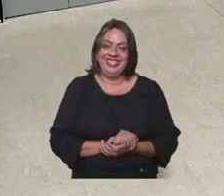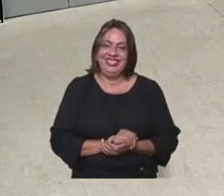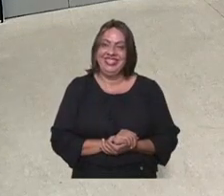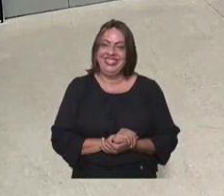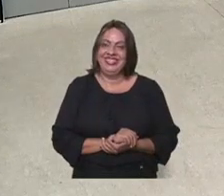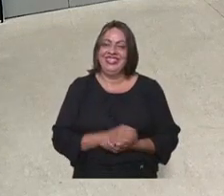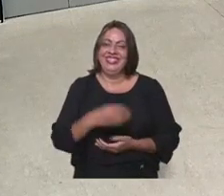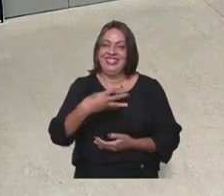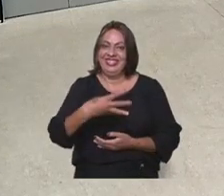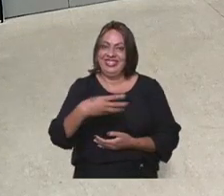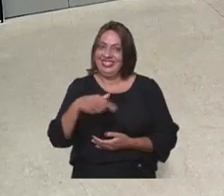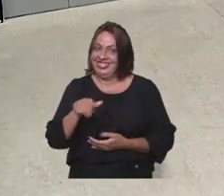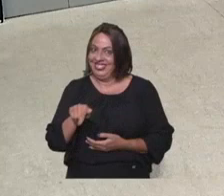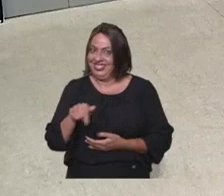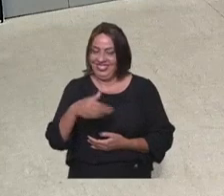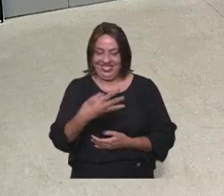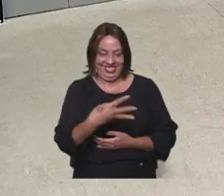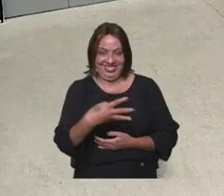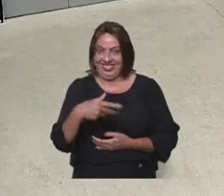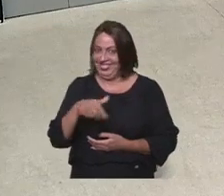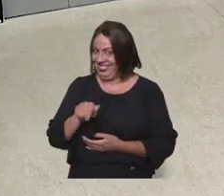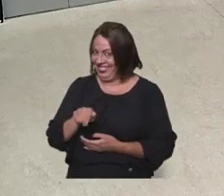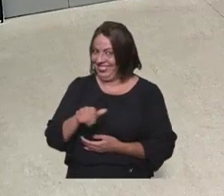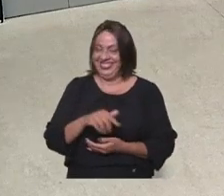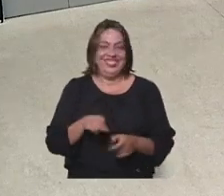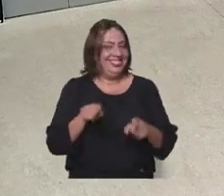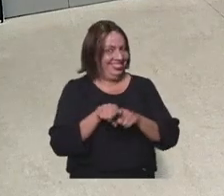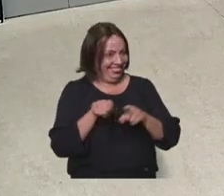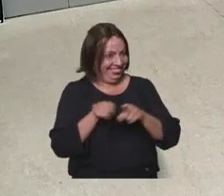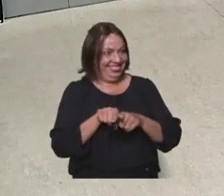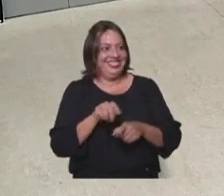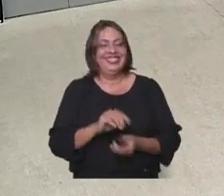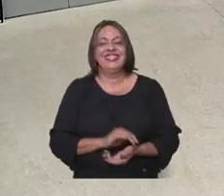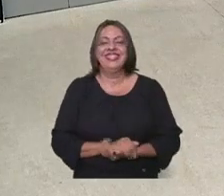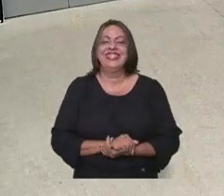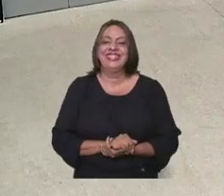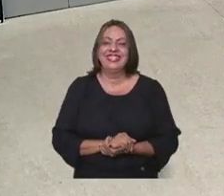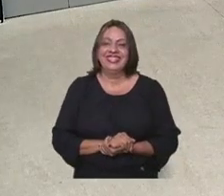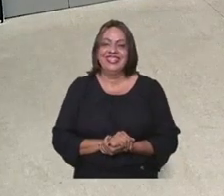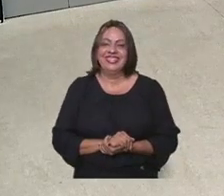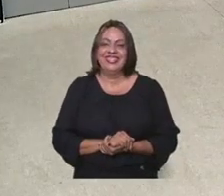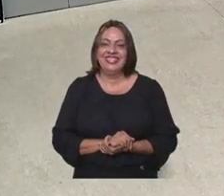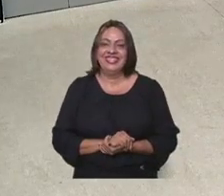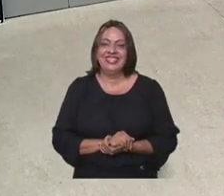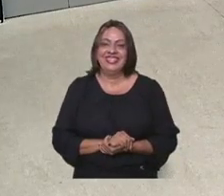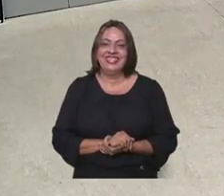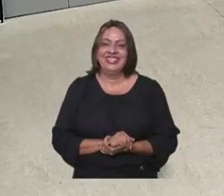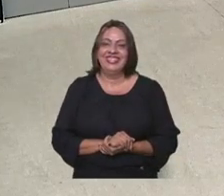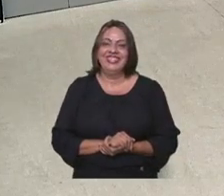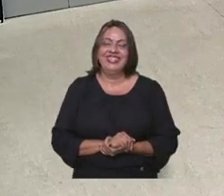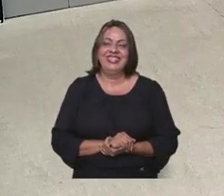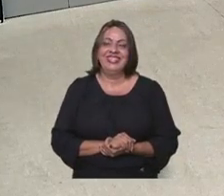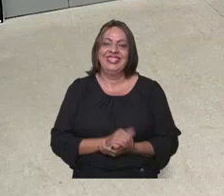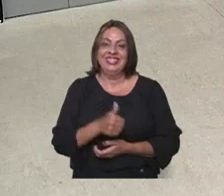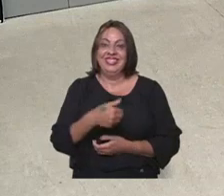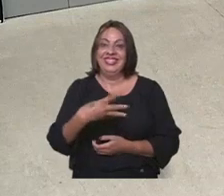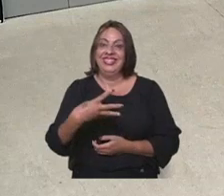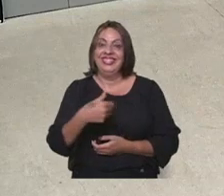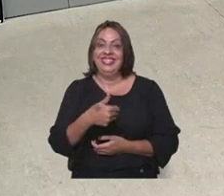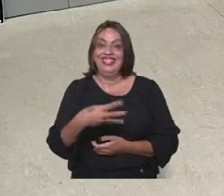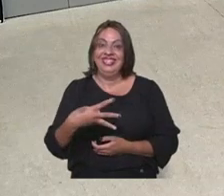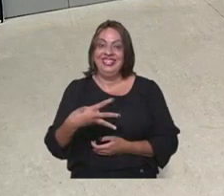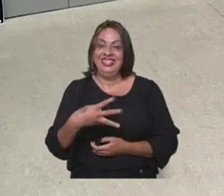E o 47 também. 47. Vai 47 da Beth.